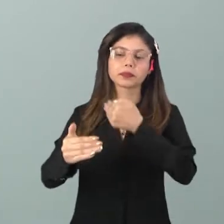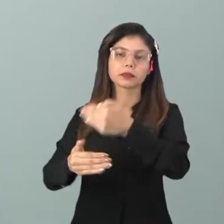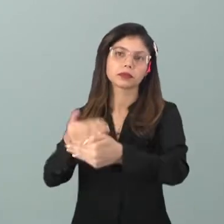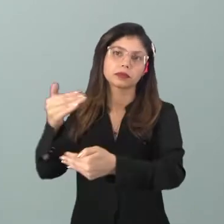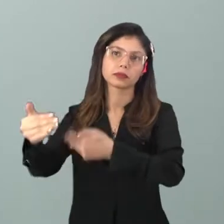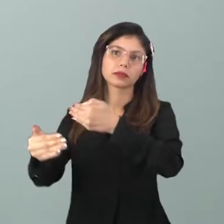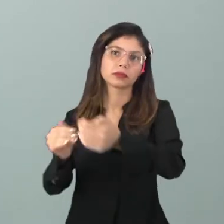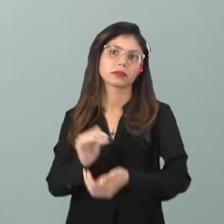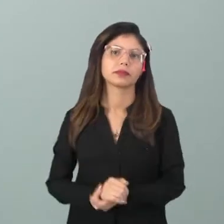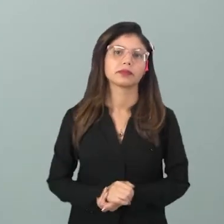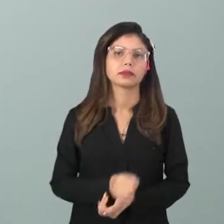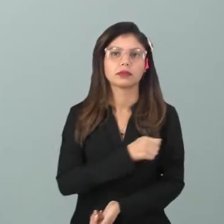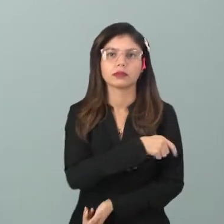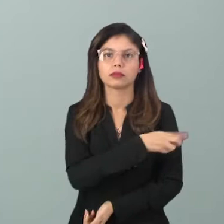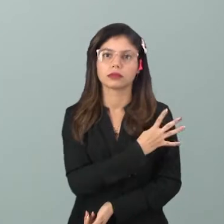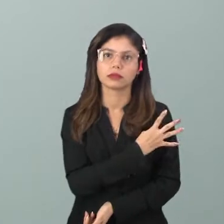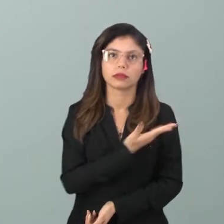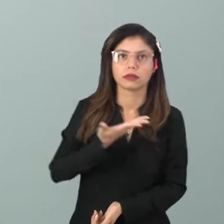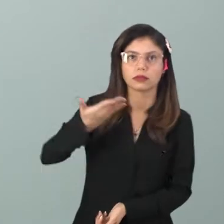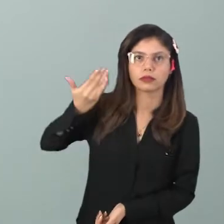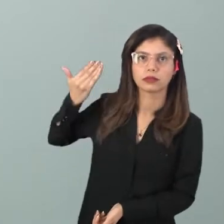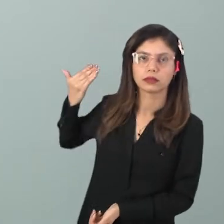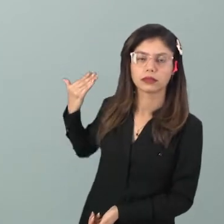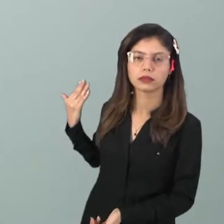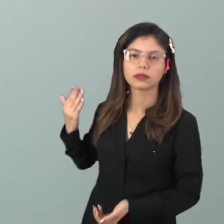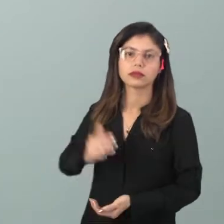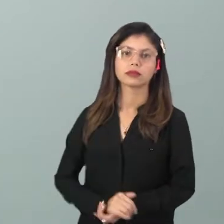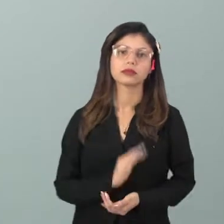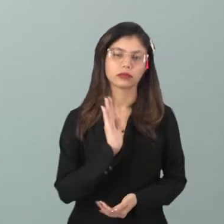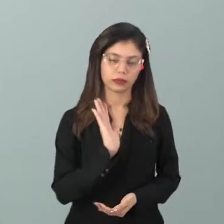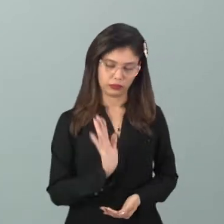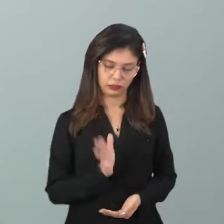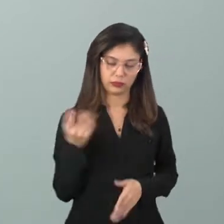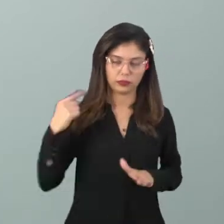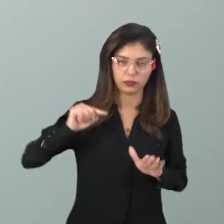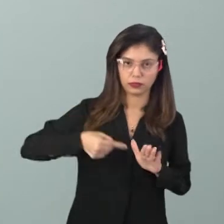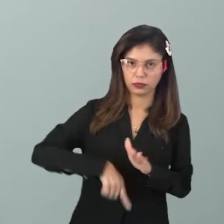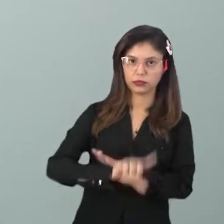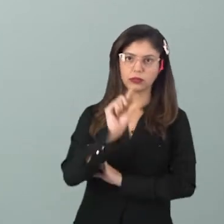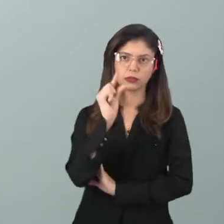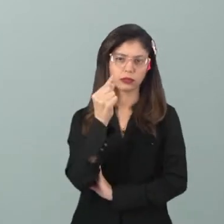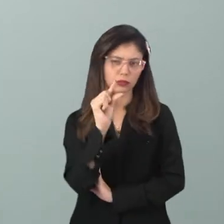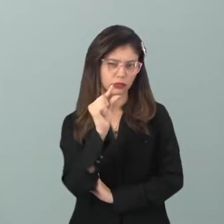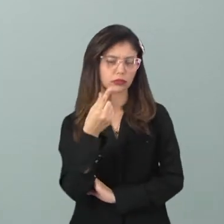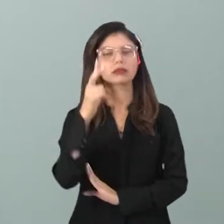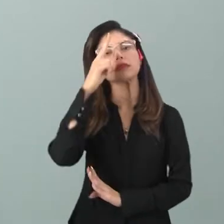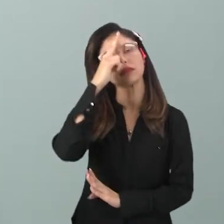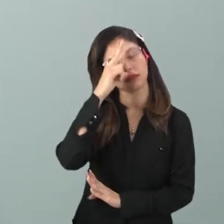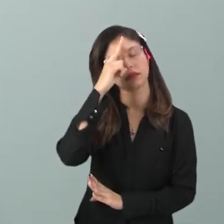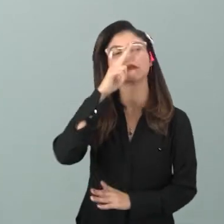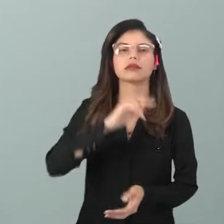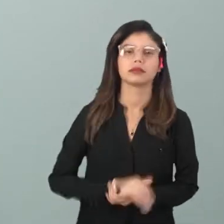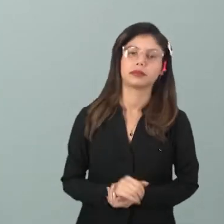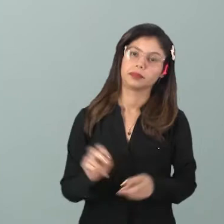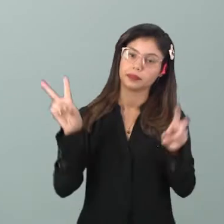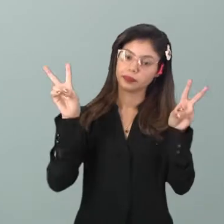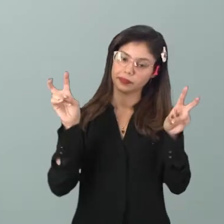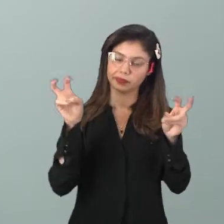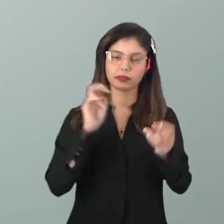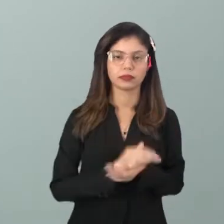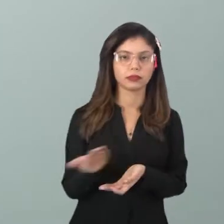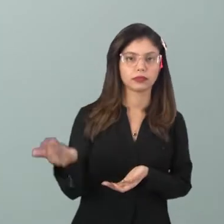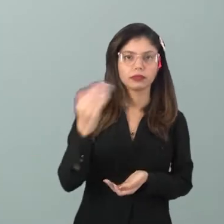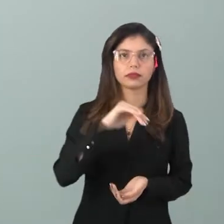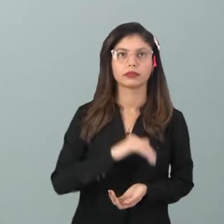decorrer das séries anteriores e que hoje nós vamos nos aprofundar mais um pouquinho e lembrar sobre esse assunto.